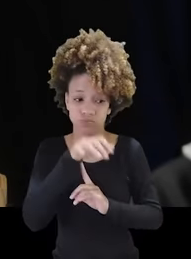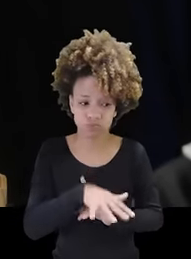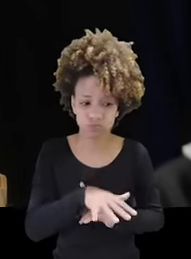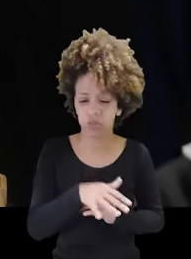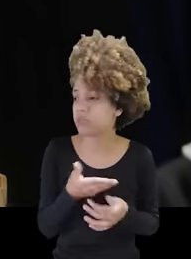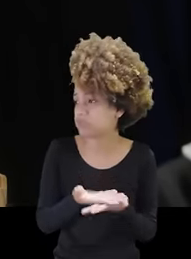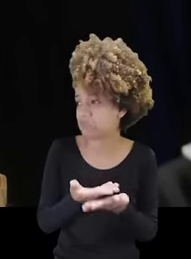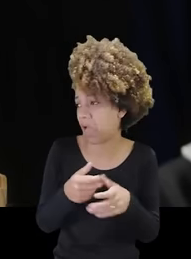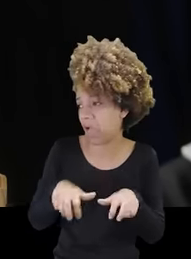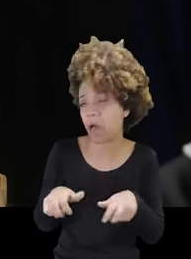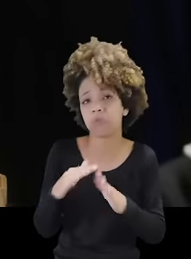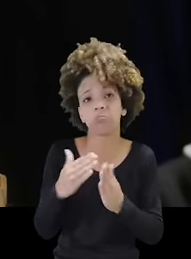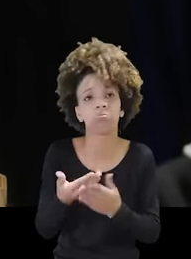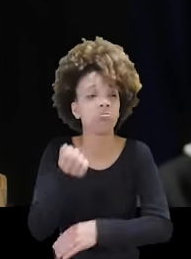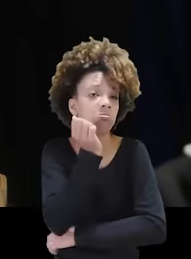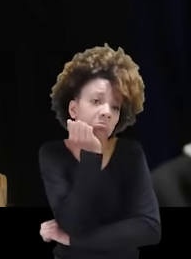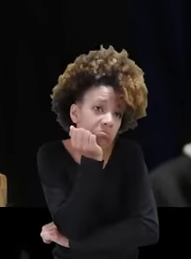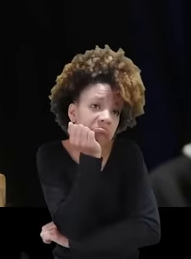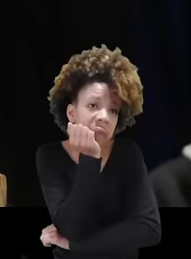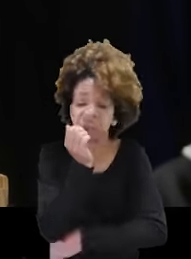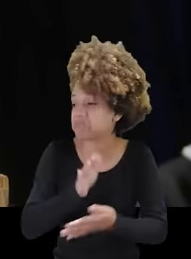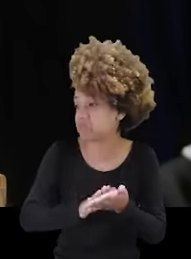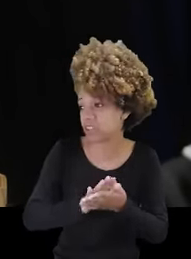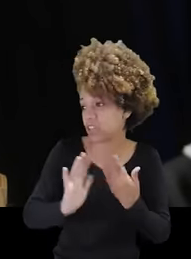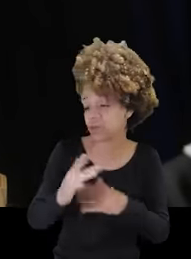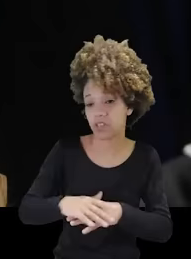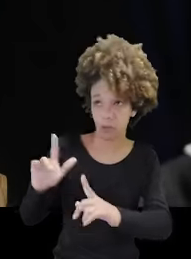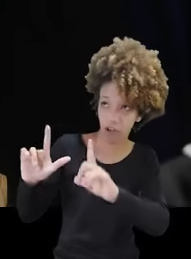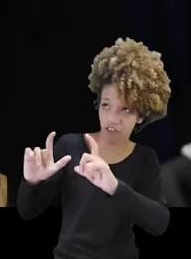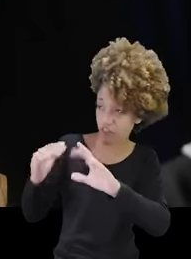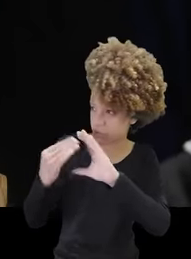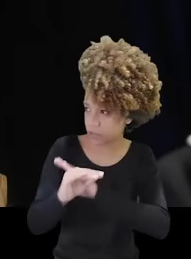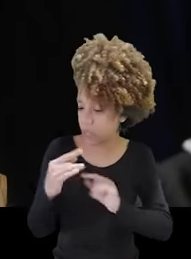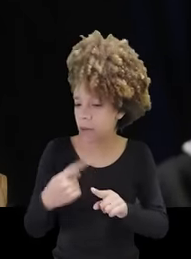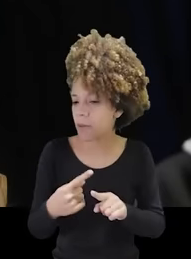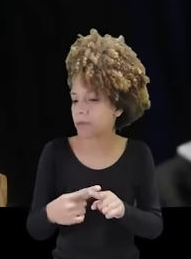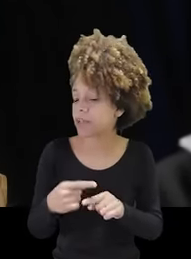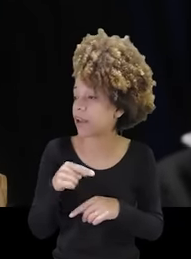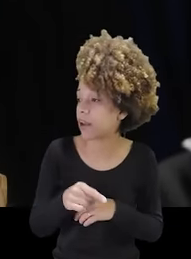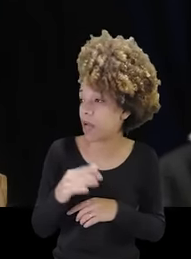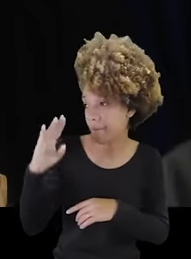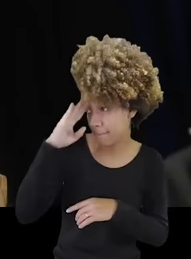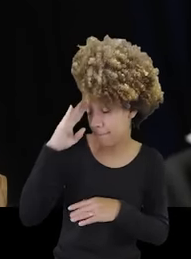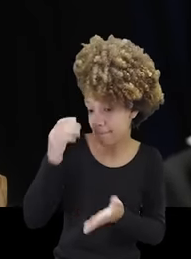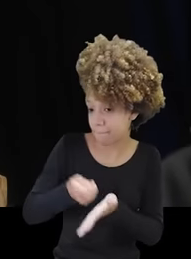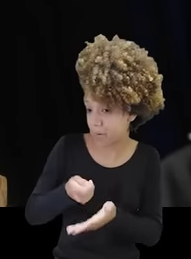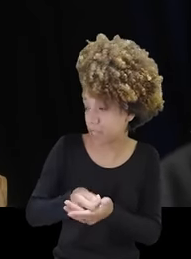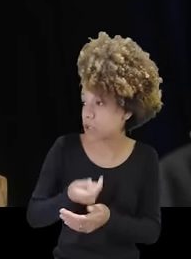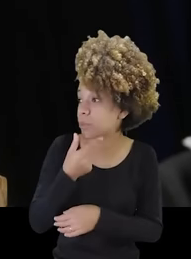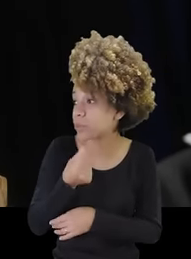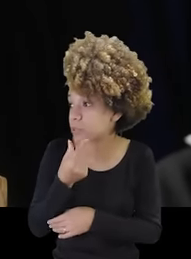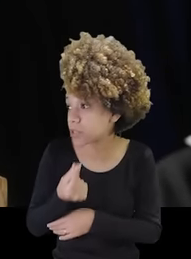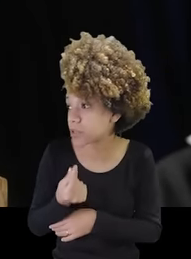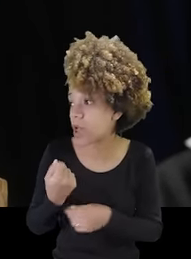míssil e a gente na aula assim nada acontece assim eu até mandei uma foto para ela porque lá o serviço sobre serviço militar obrigatório para